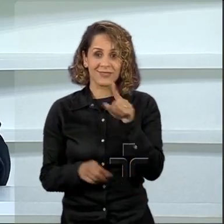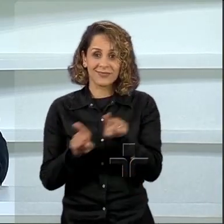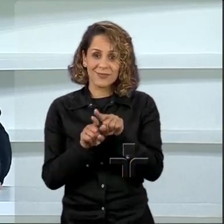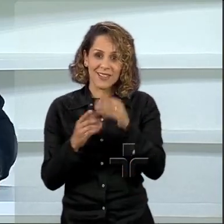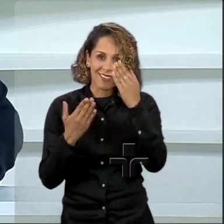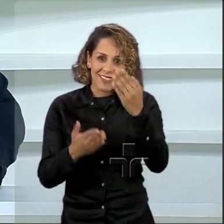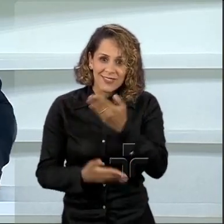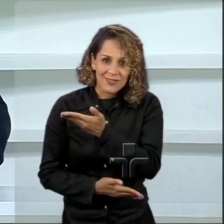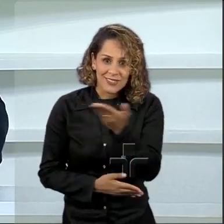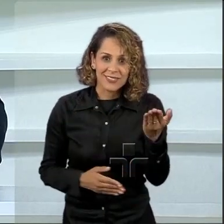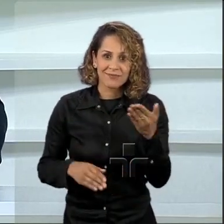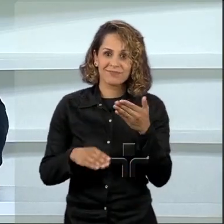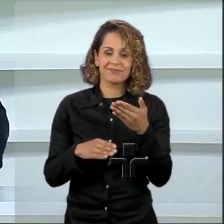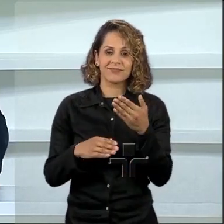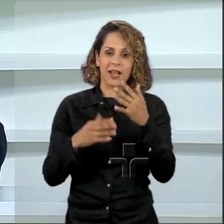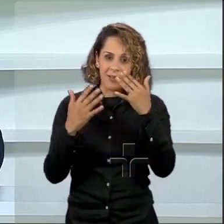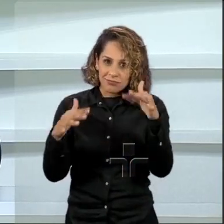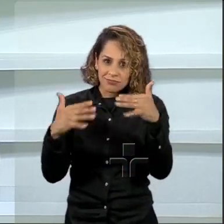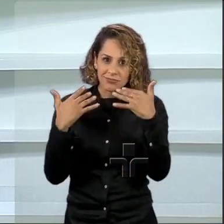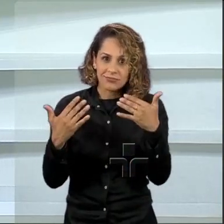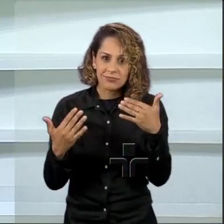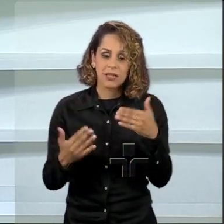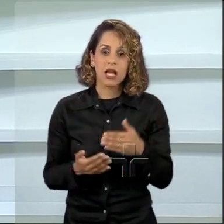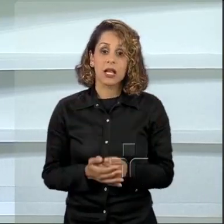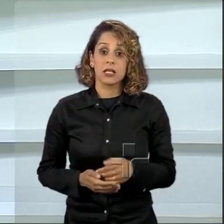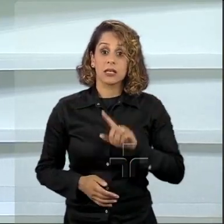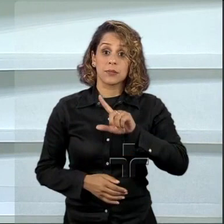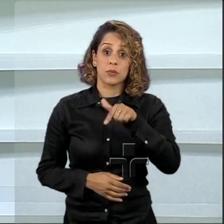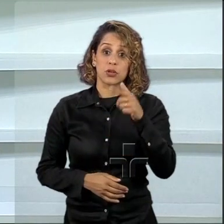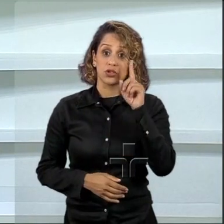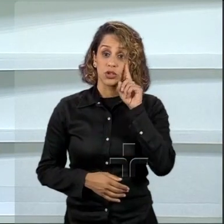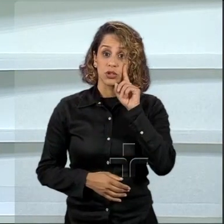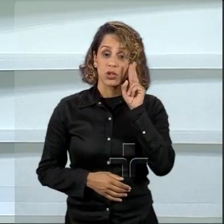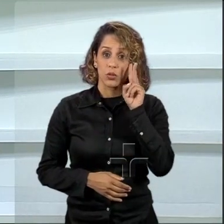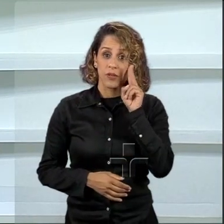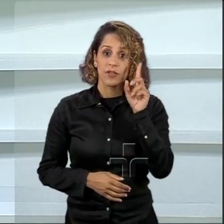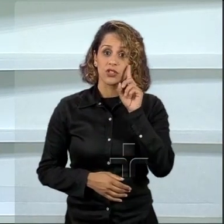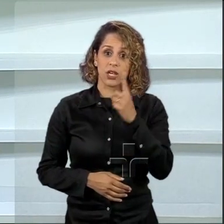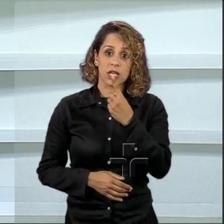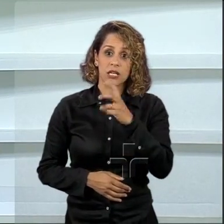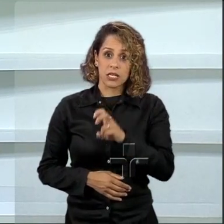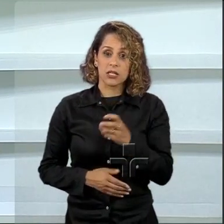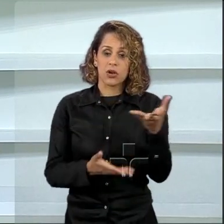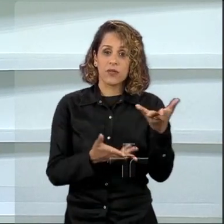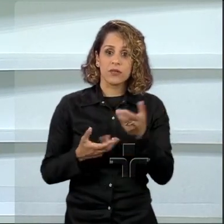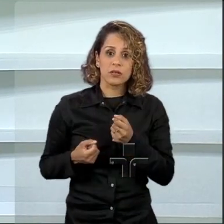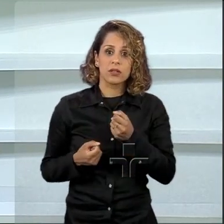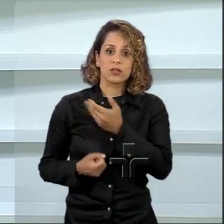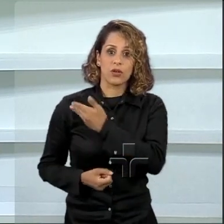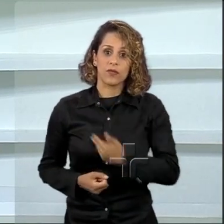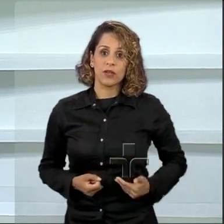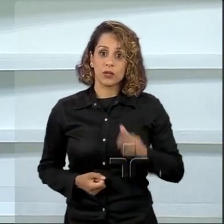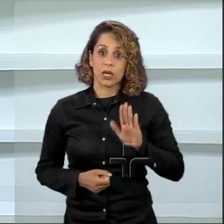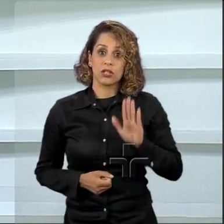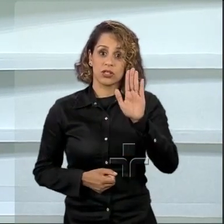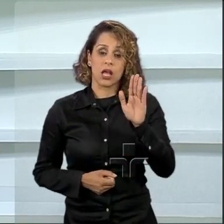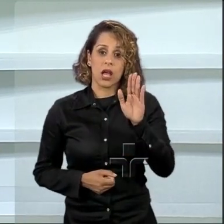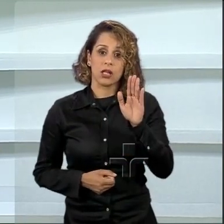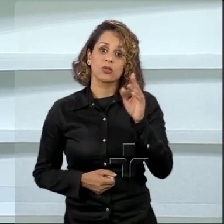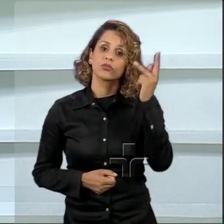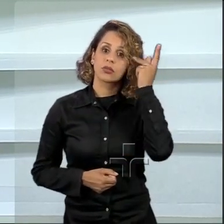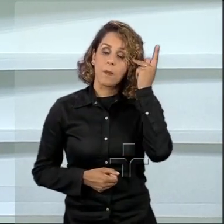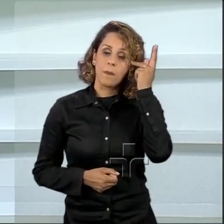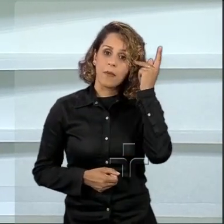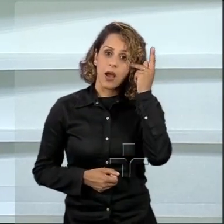próxima segunda-feira, dia 15, convidamos os 2 candidatos ao governo de São Paulo eleitos para o segundo turno. A